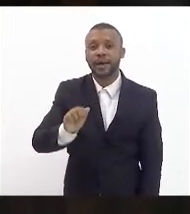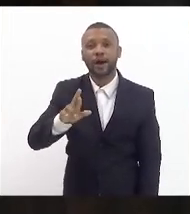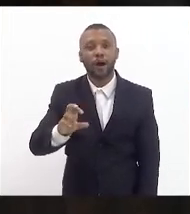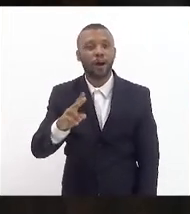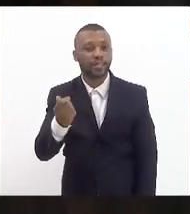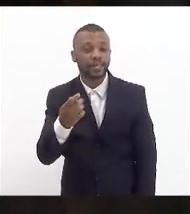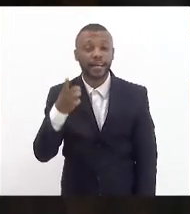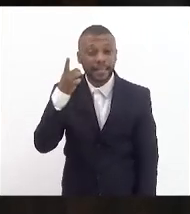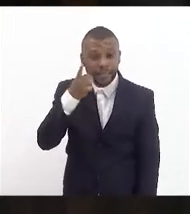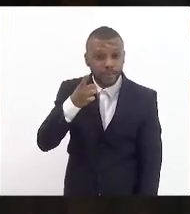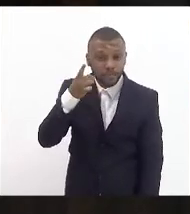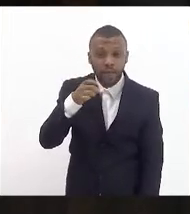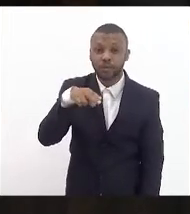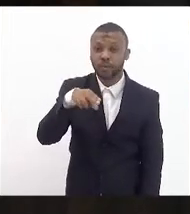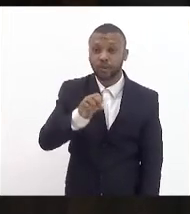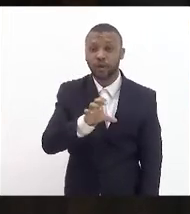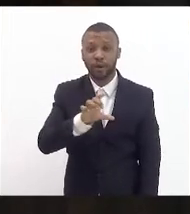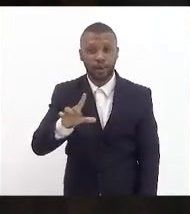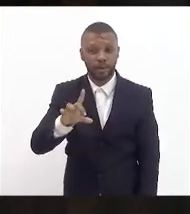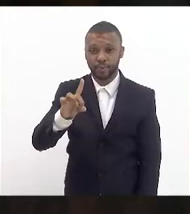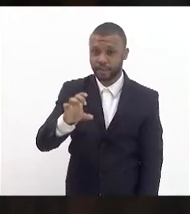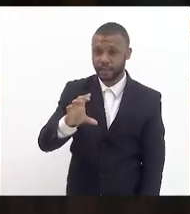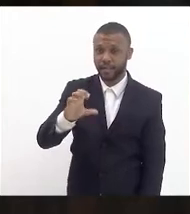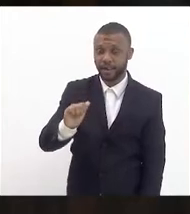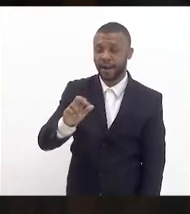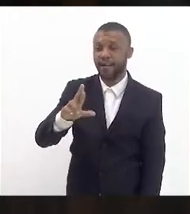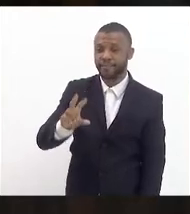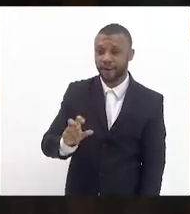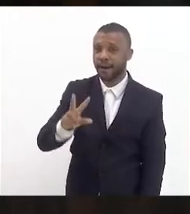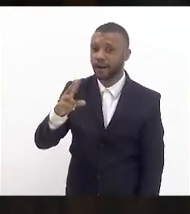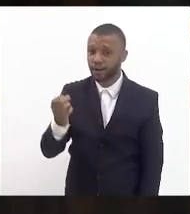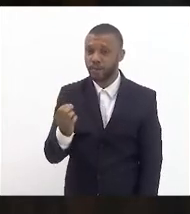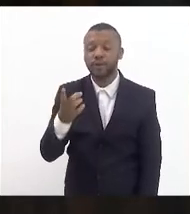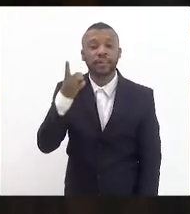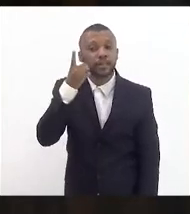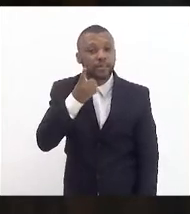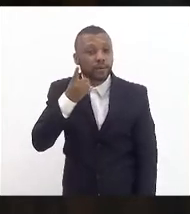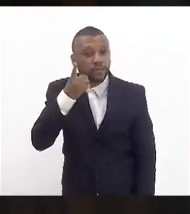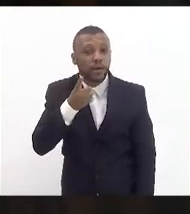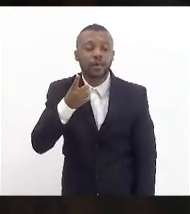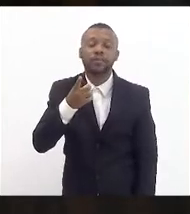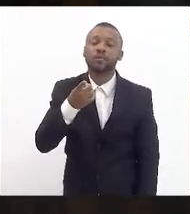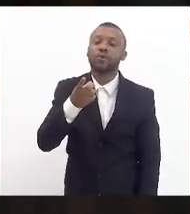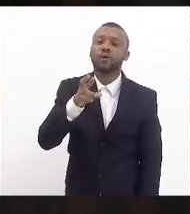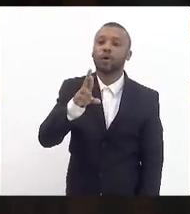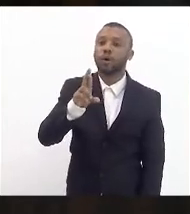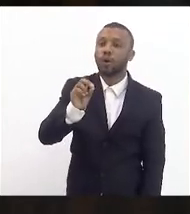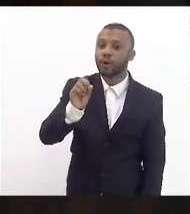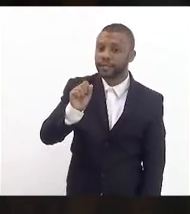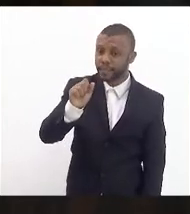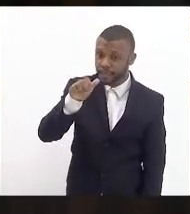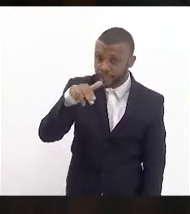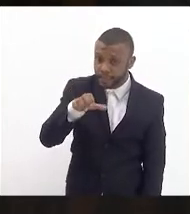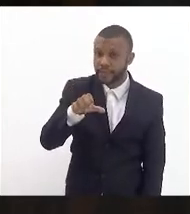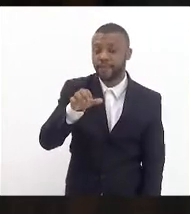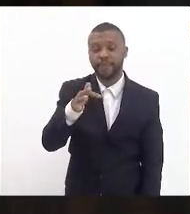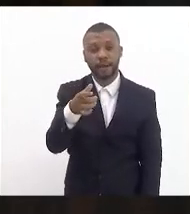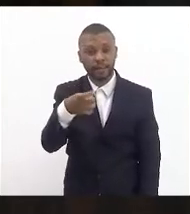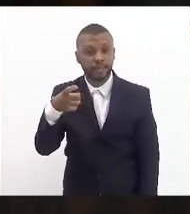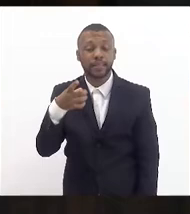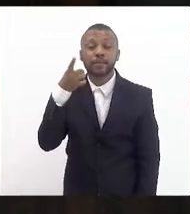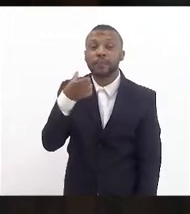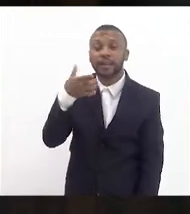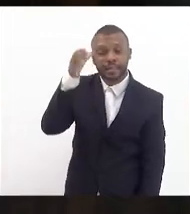Francisco, deputado Noel de Carvalho, deputado Renan Ferreirinha, deputada Rosane Félix, deputada Tia Ju,